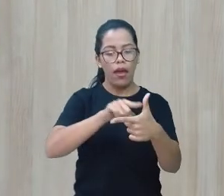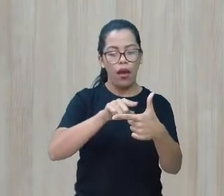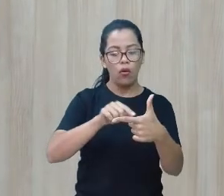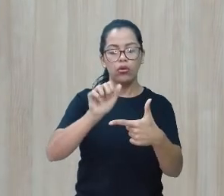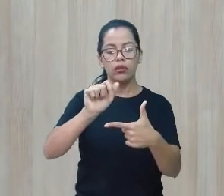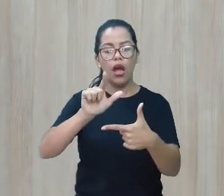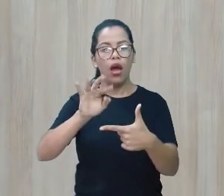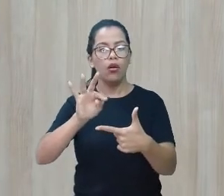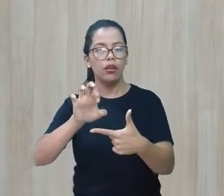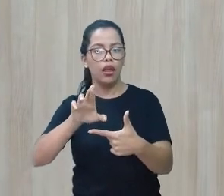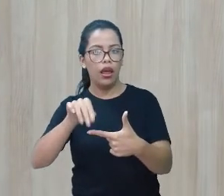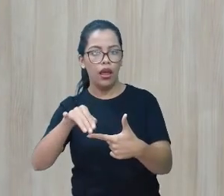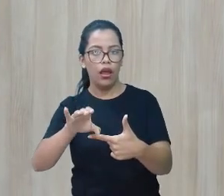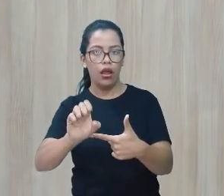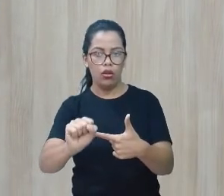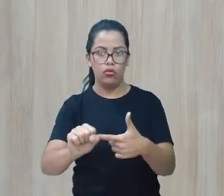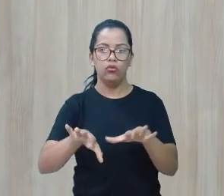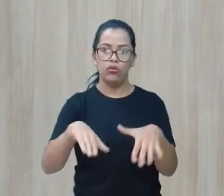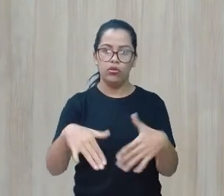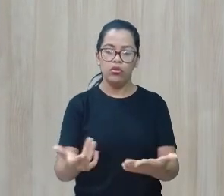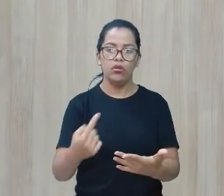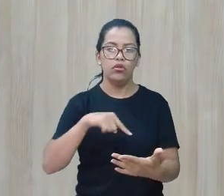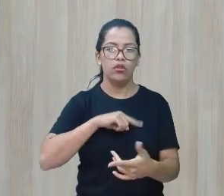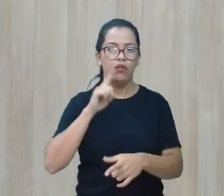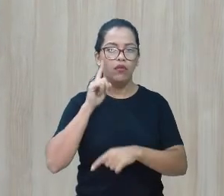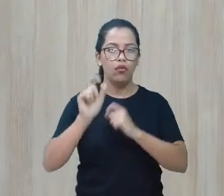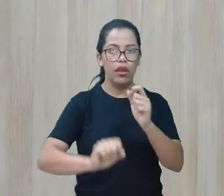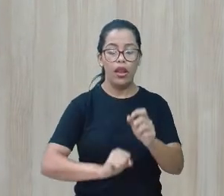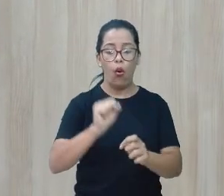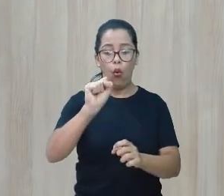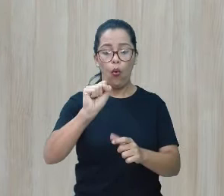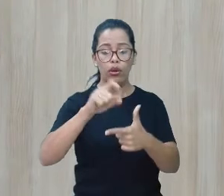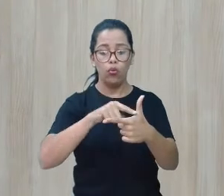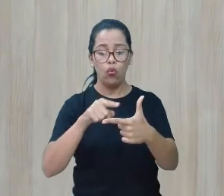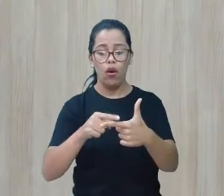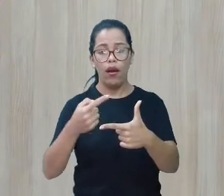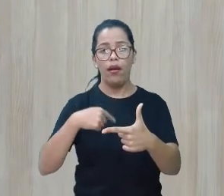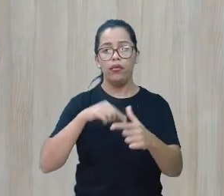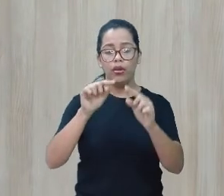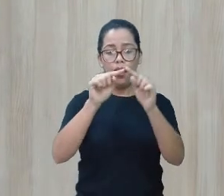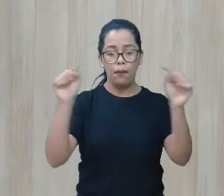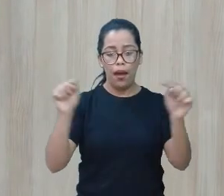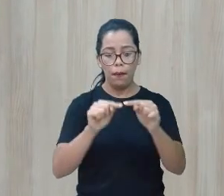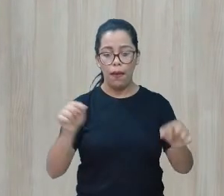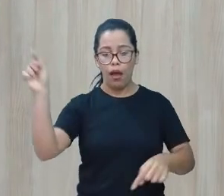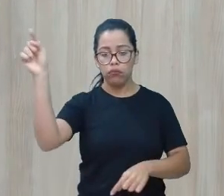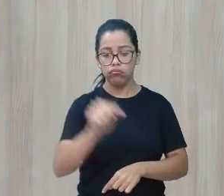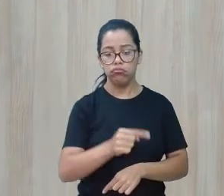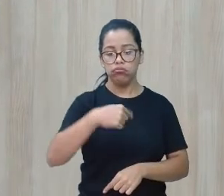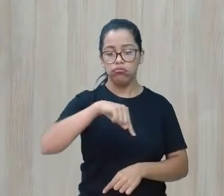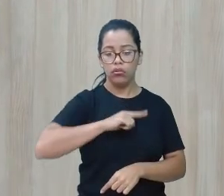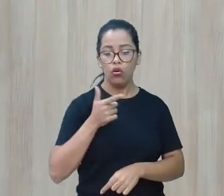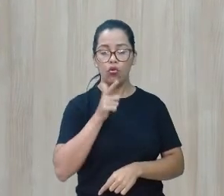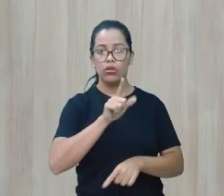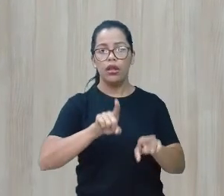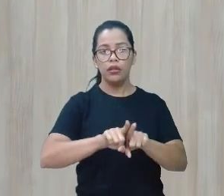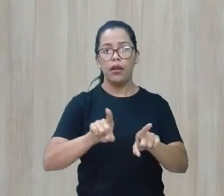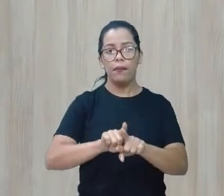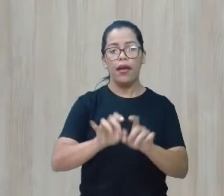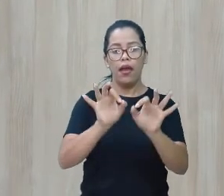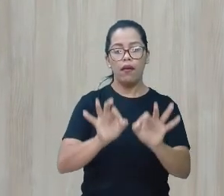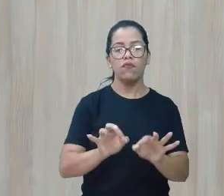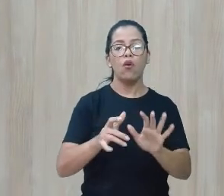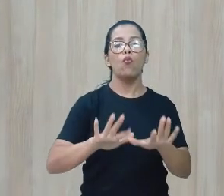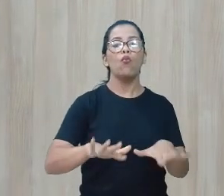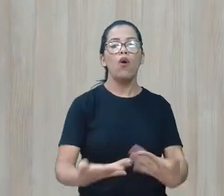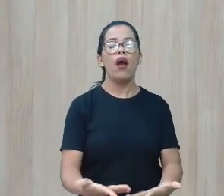gente, dentro desses 8 ângulos, de duas retas paralelas cortadas por uma reta transversal, a gente também consegue definir esses